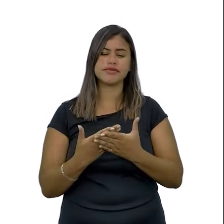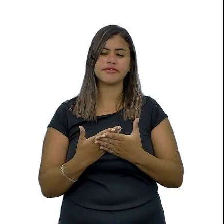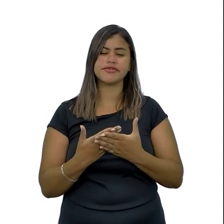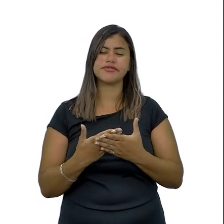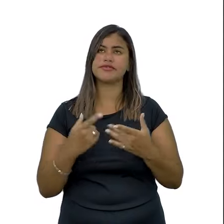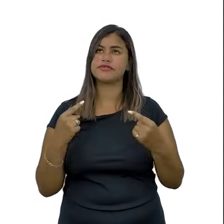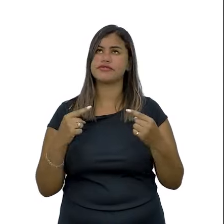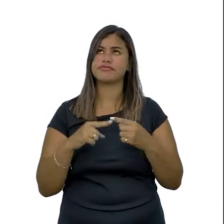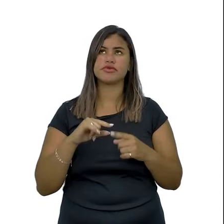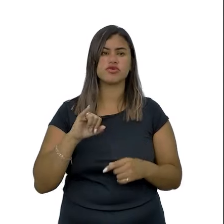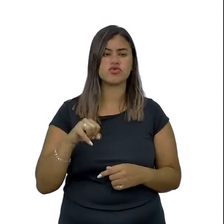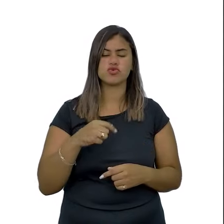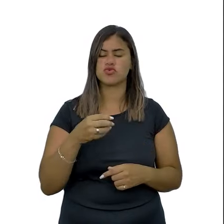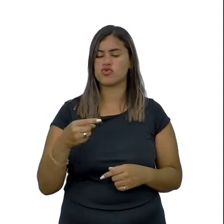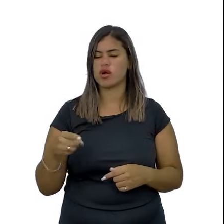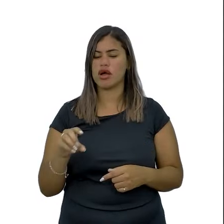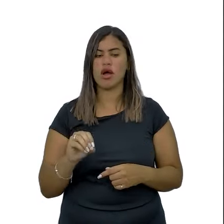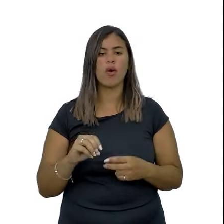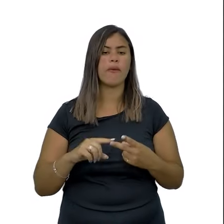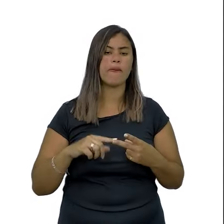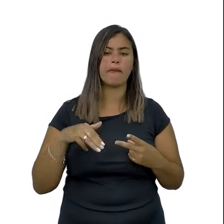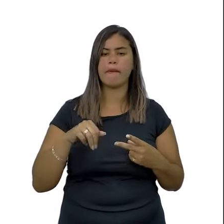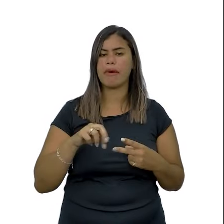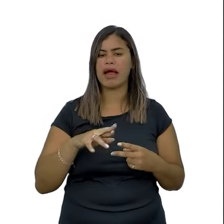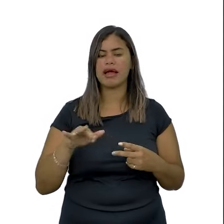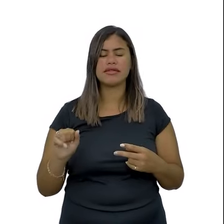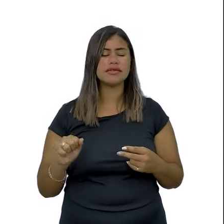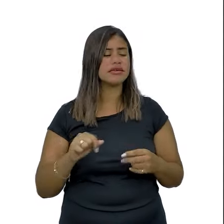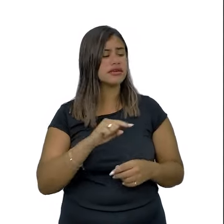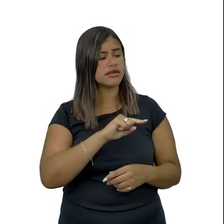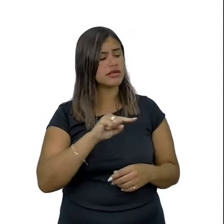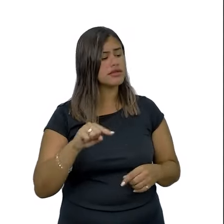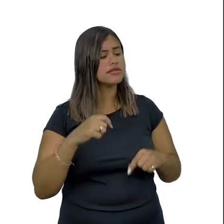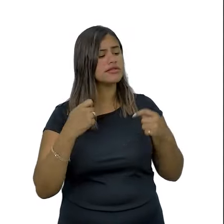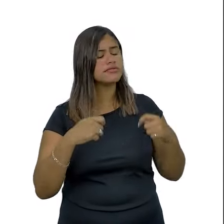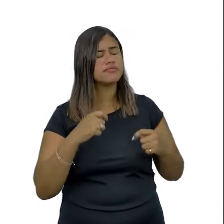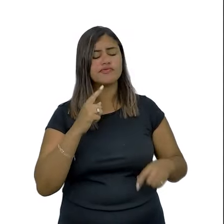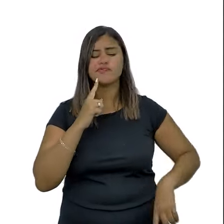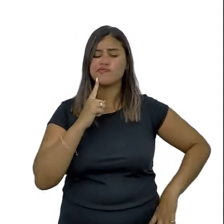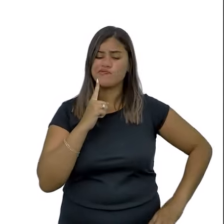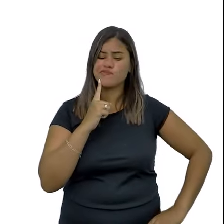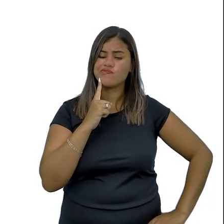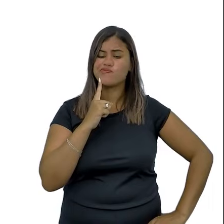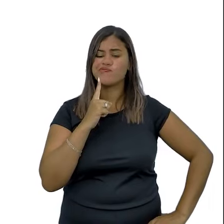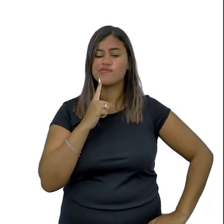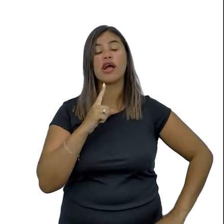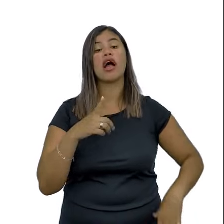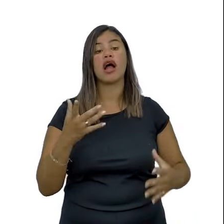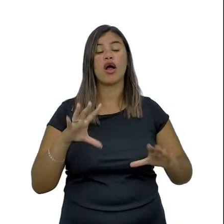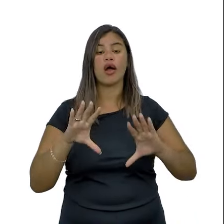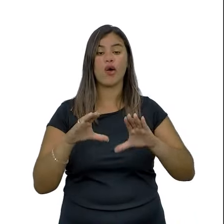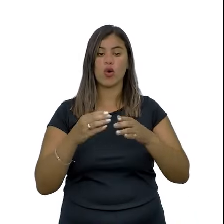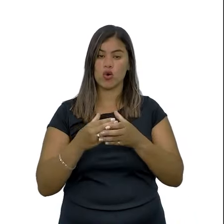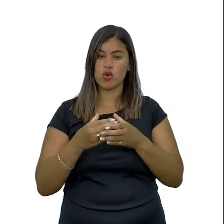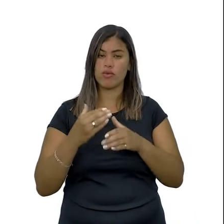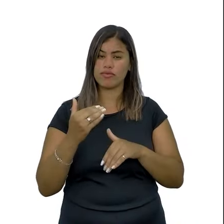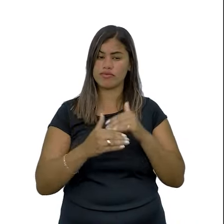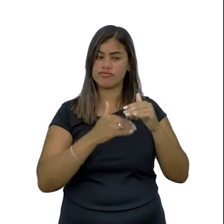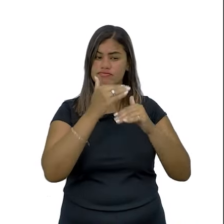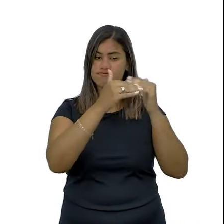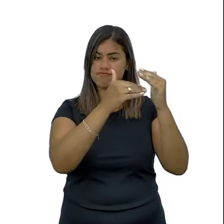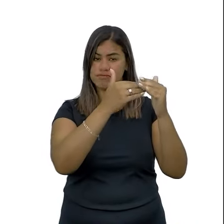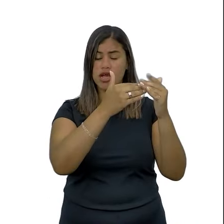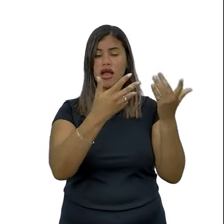o Joãozinho, seja a Maria, o que é que ele está precisando? A classe toda avançou